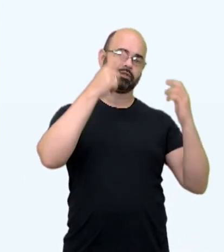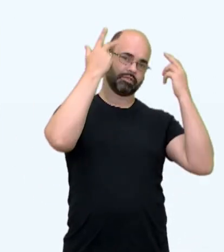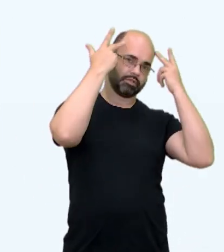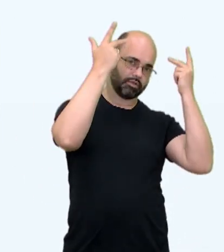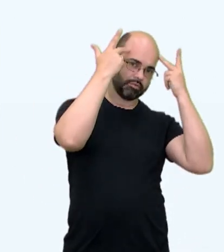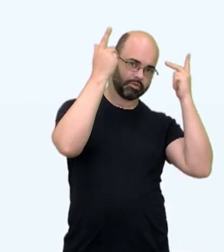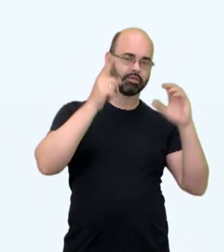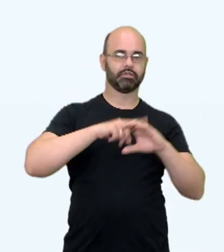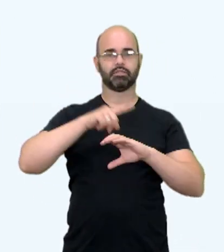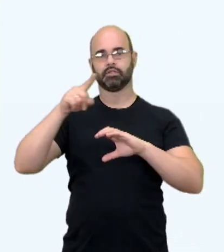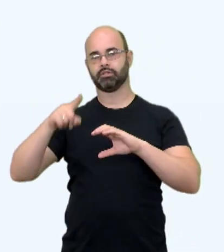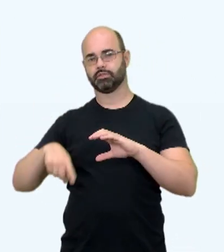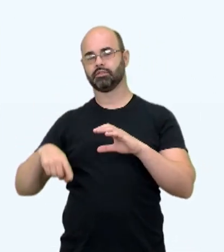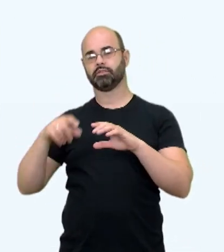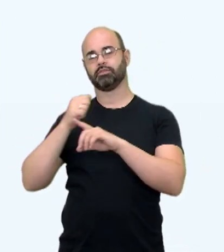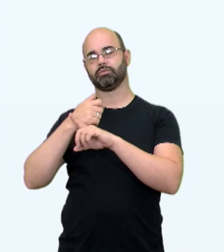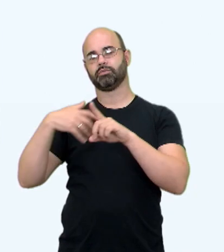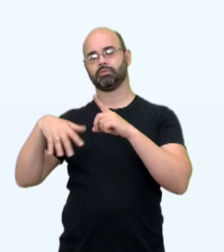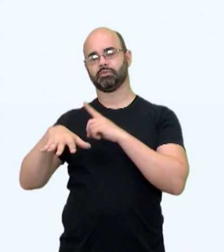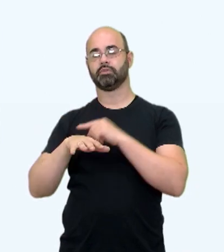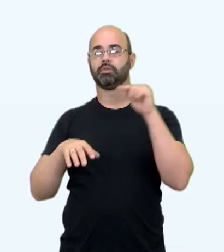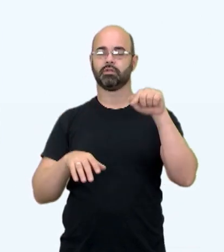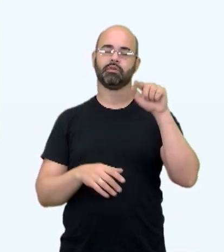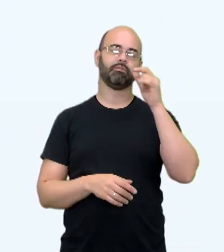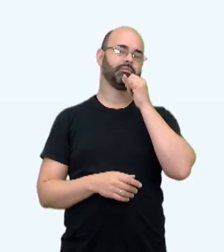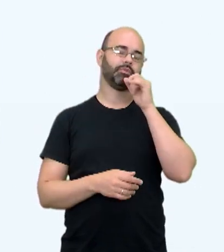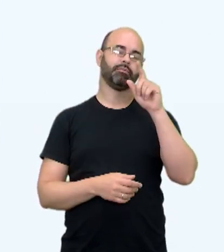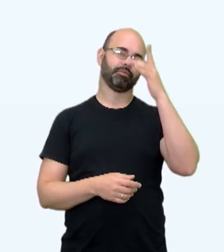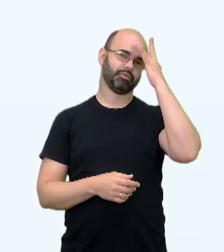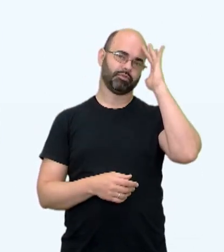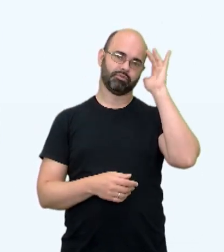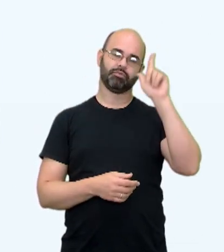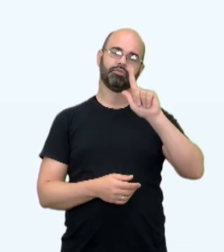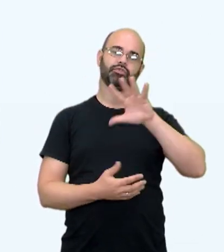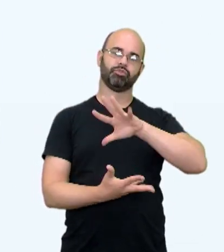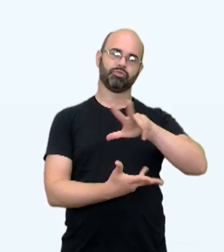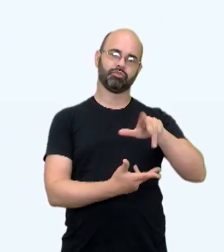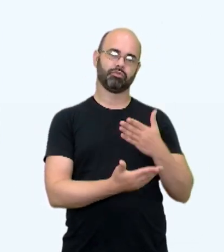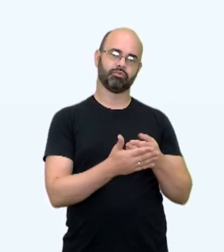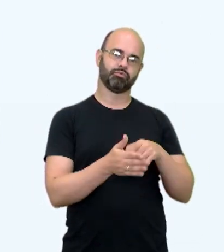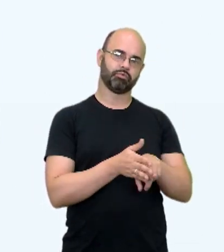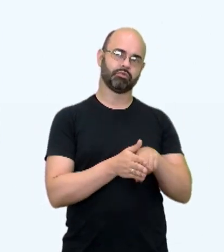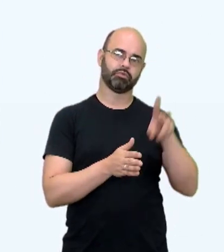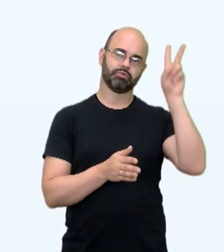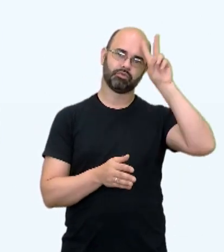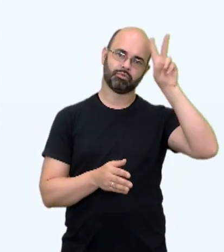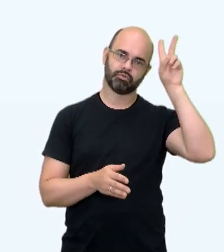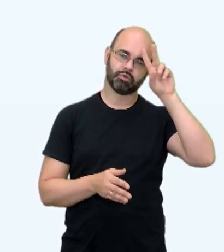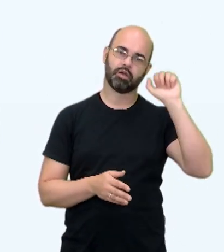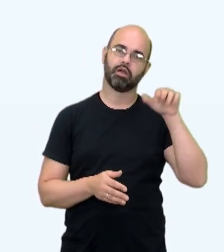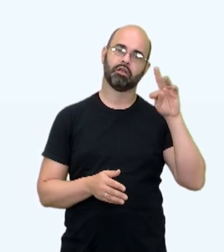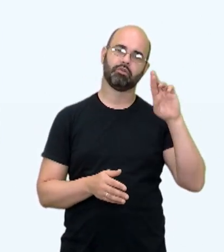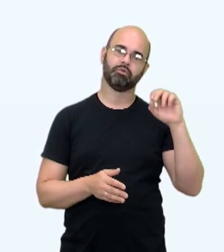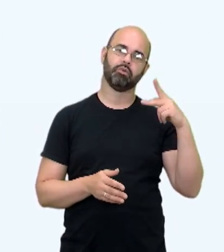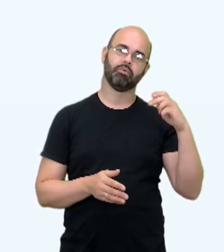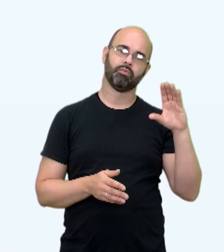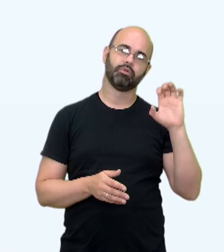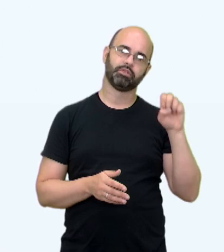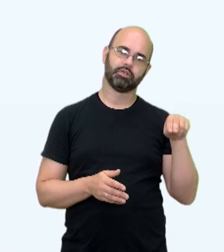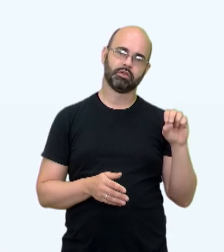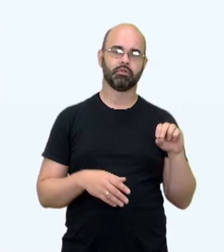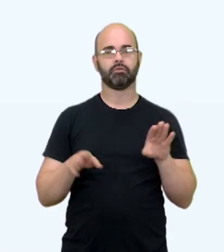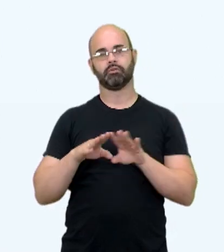cientistas sociais. Aqui a gente tem um geólogo falando um pouco histórico do conceito de antropoceno e um